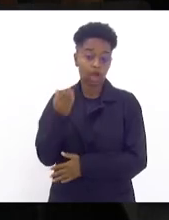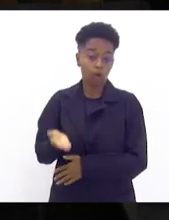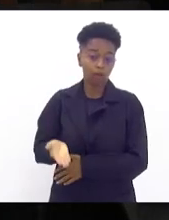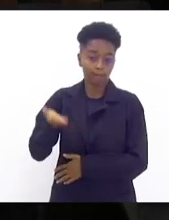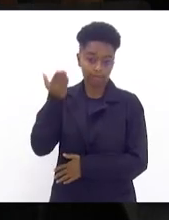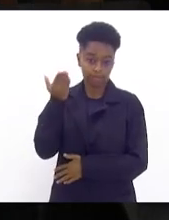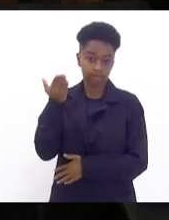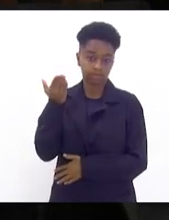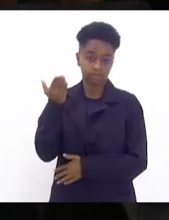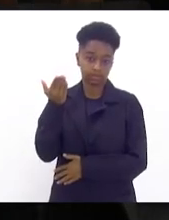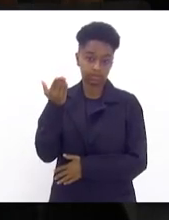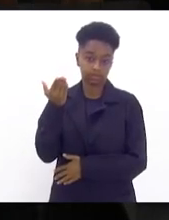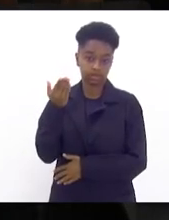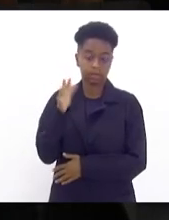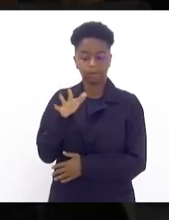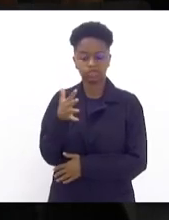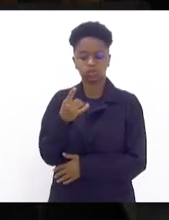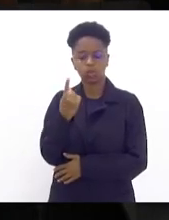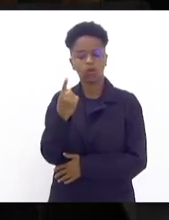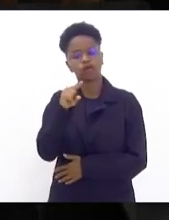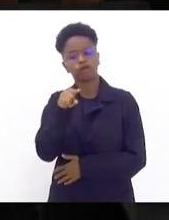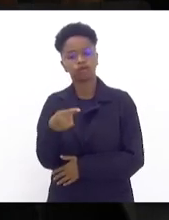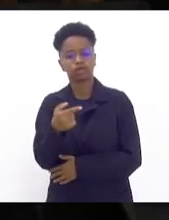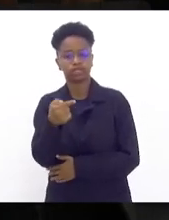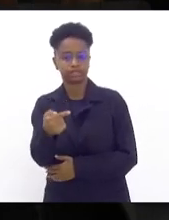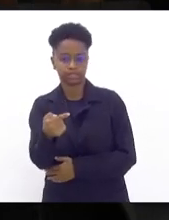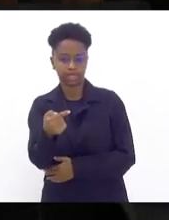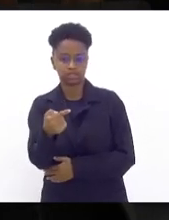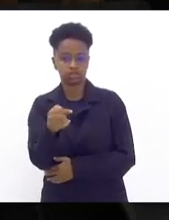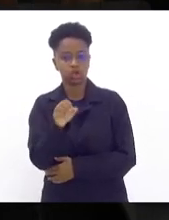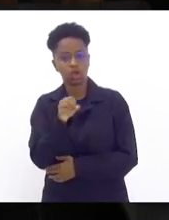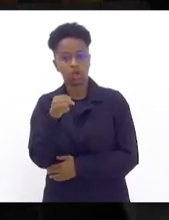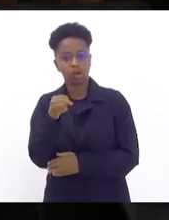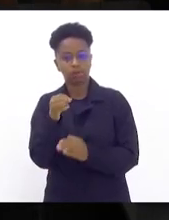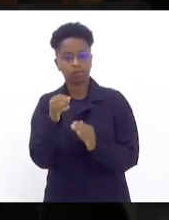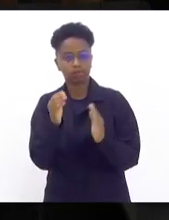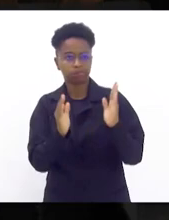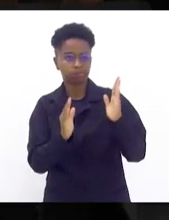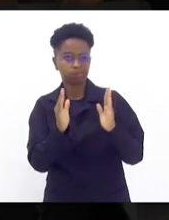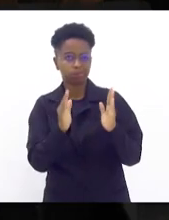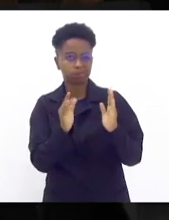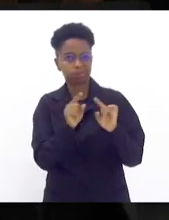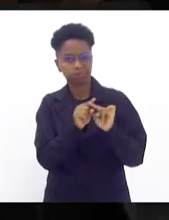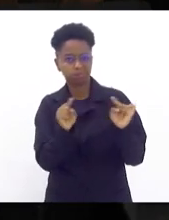em algo entre 1,7% e